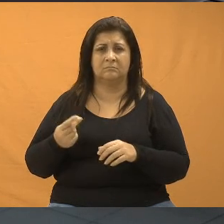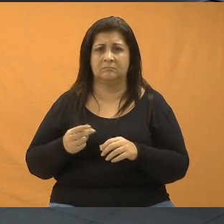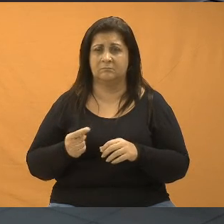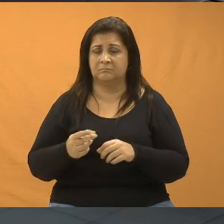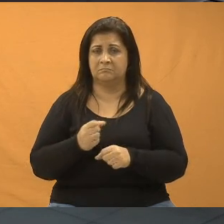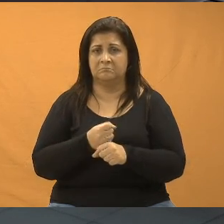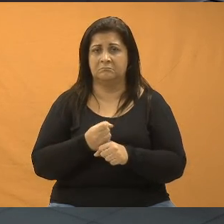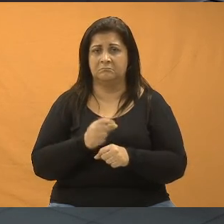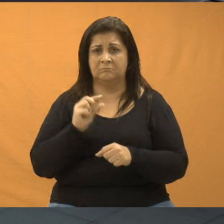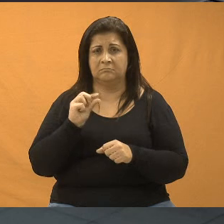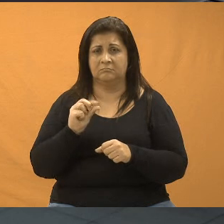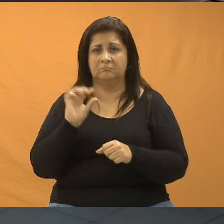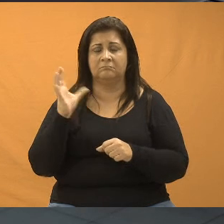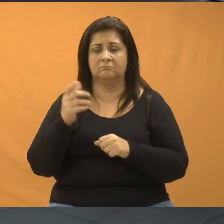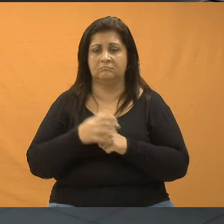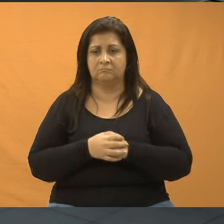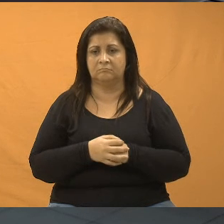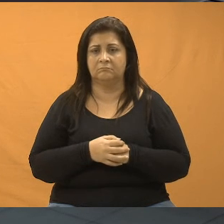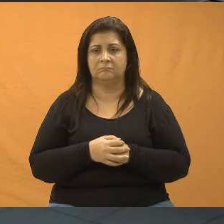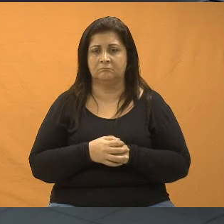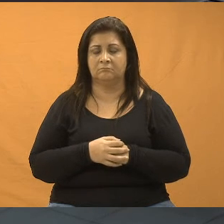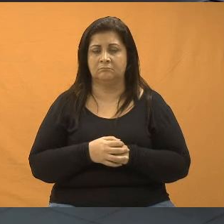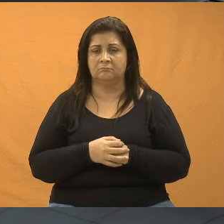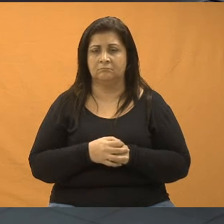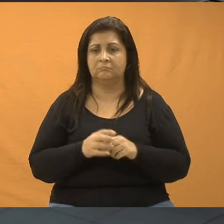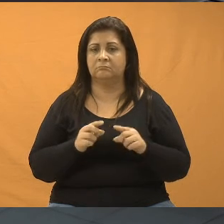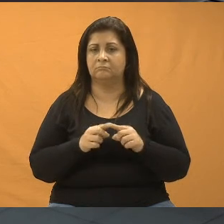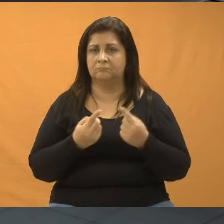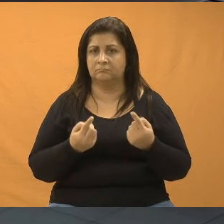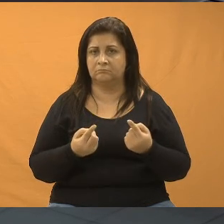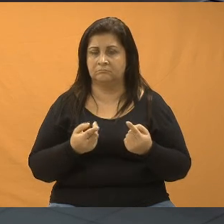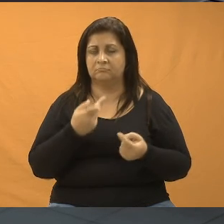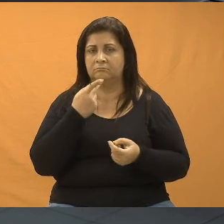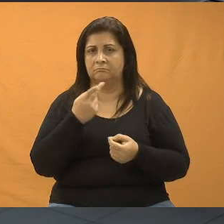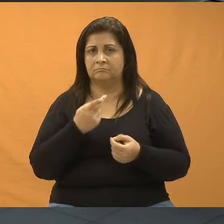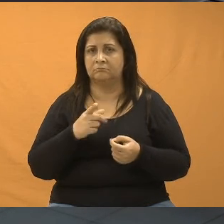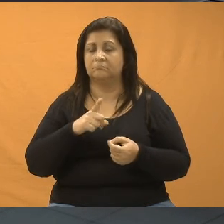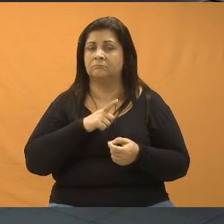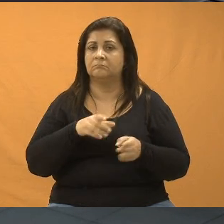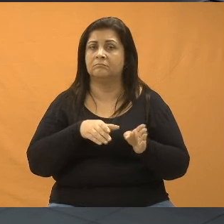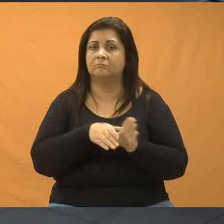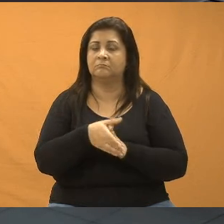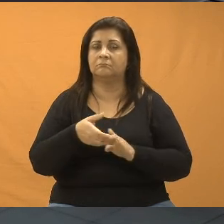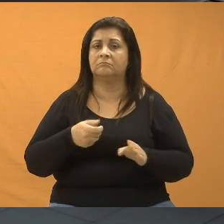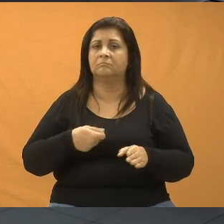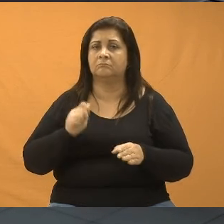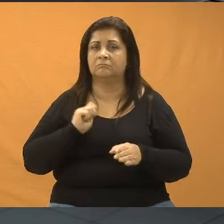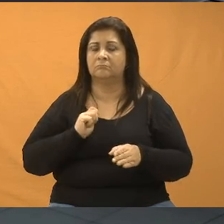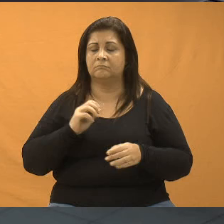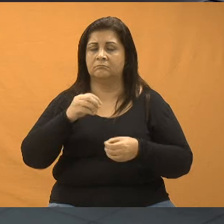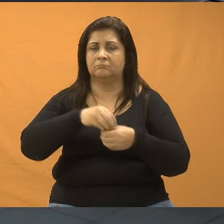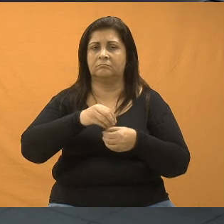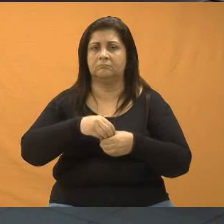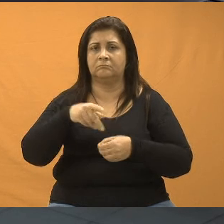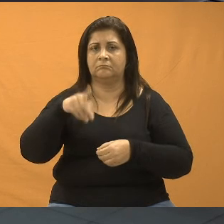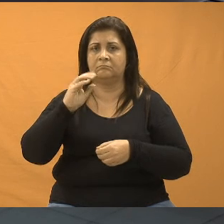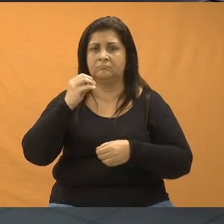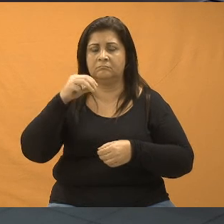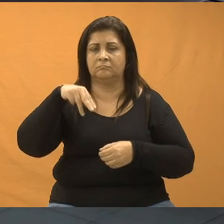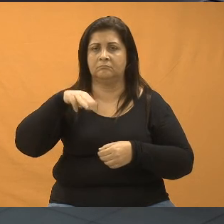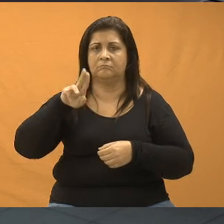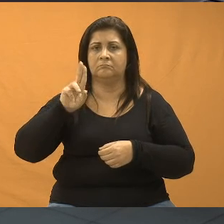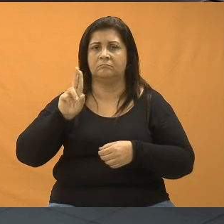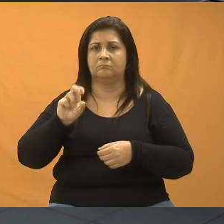pouquíssimos casos que isso ocorreu. Isso eu, sem dúvida. Mas, volto a dizer, existe um conselho fiscal dentro do Comos, que é